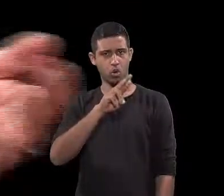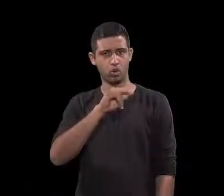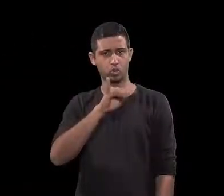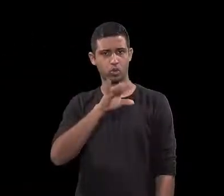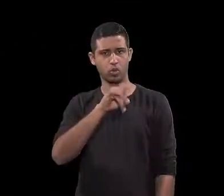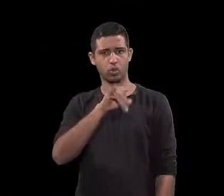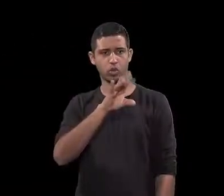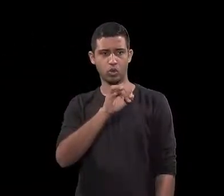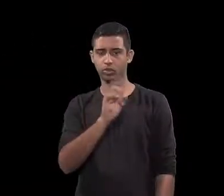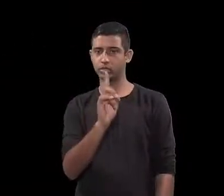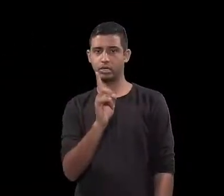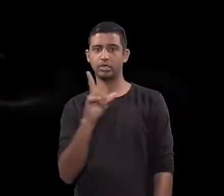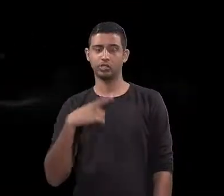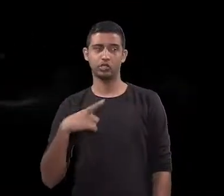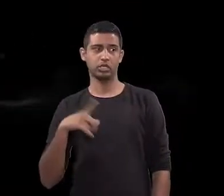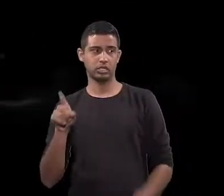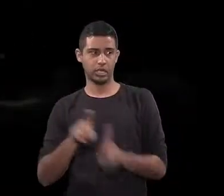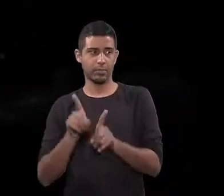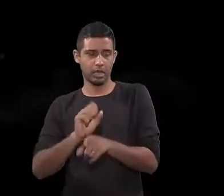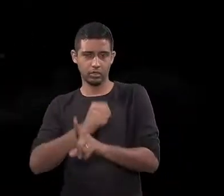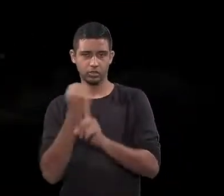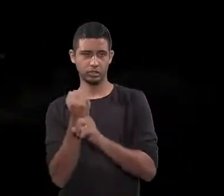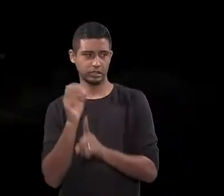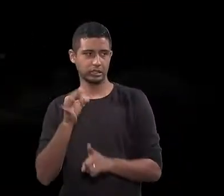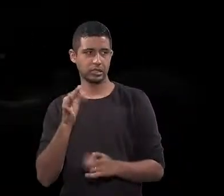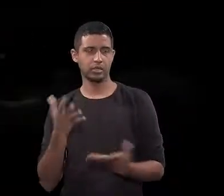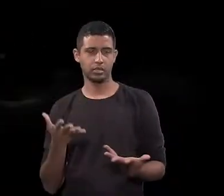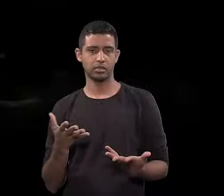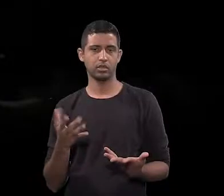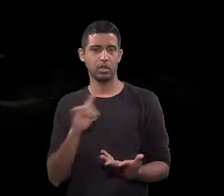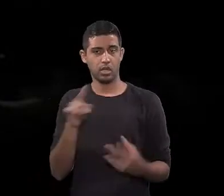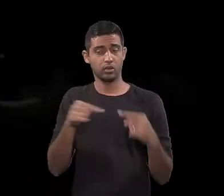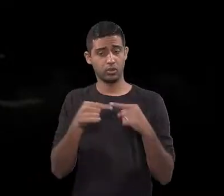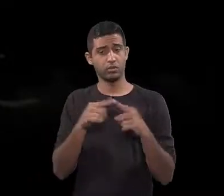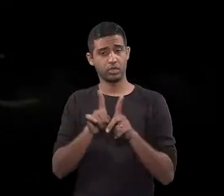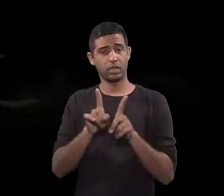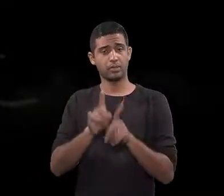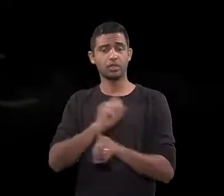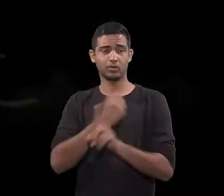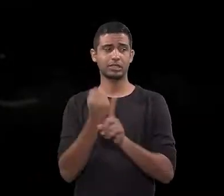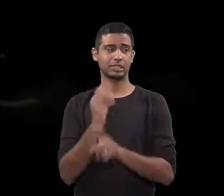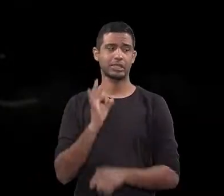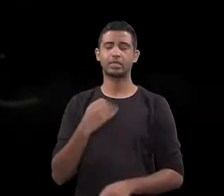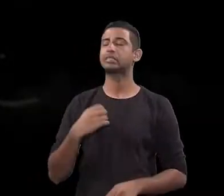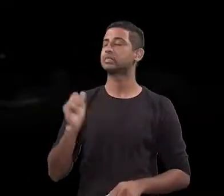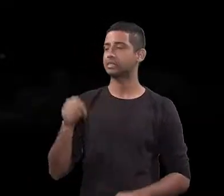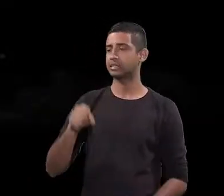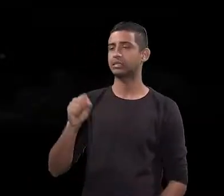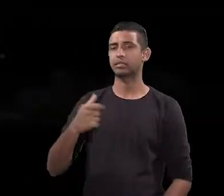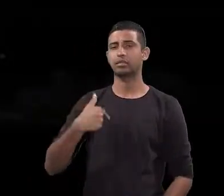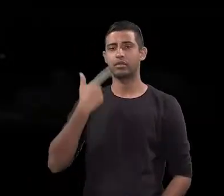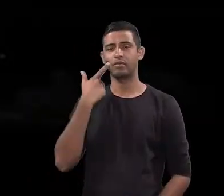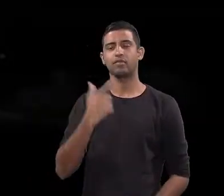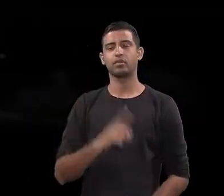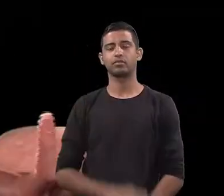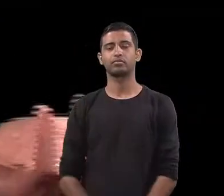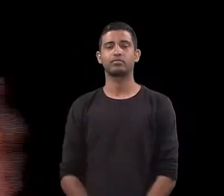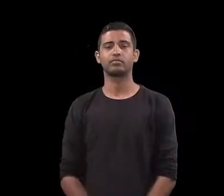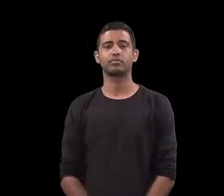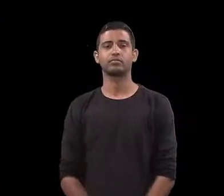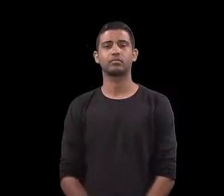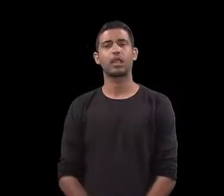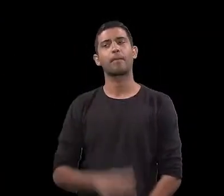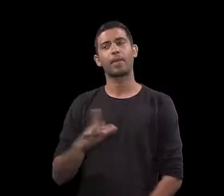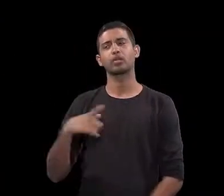ortodoxos como eles gostavam. Embora fossem socialistas também. Embora fossem socialistas, se considerassem socialistas. Claro,